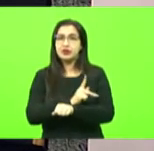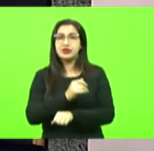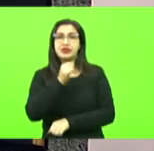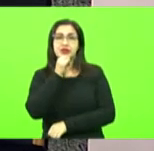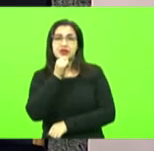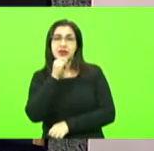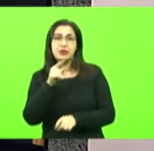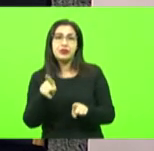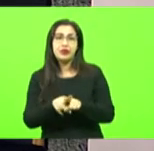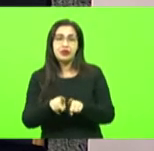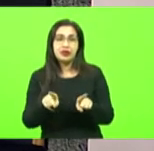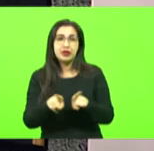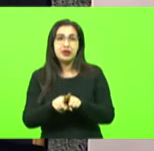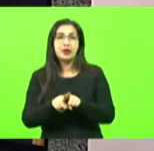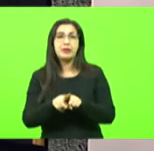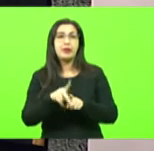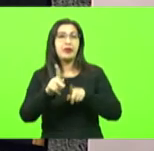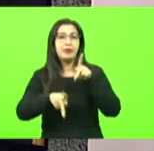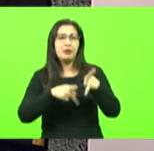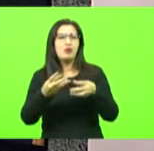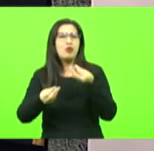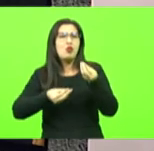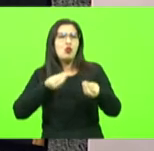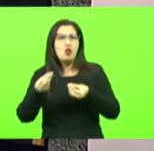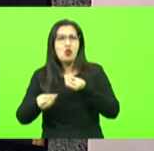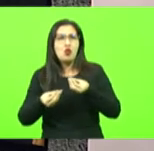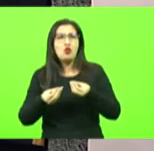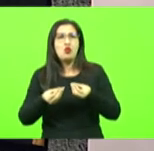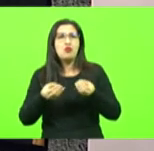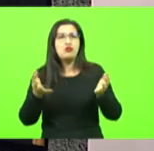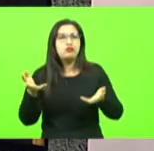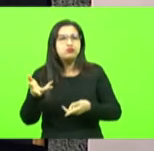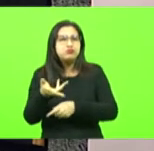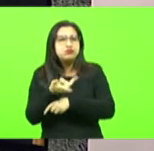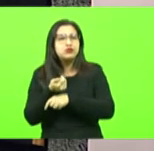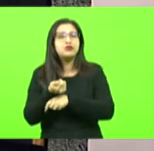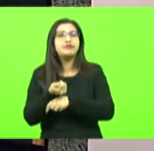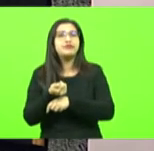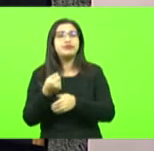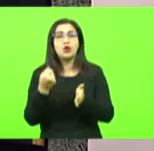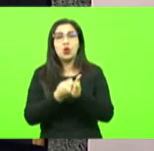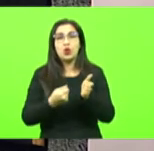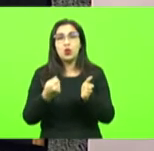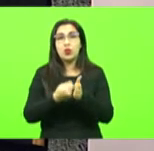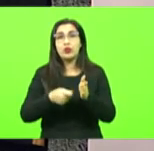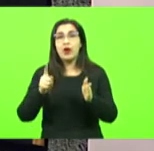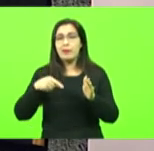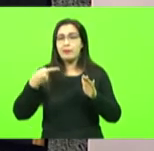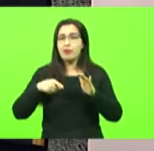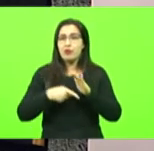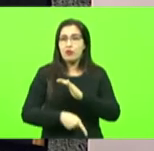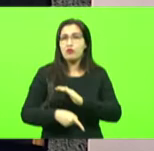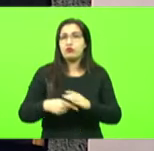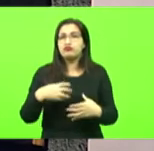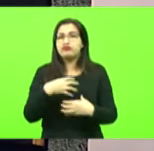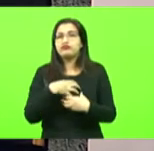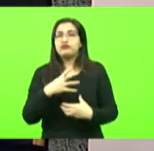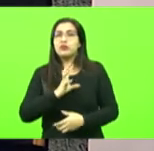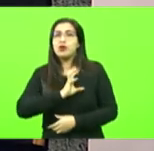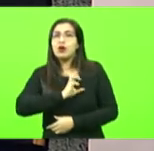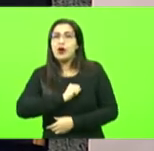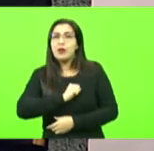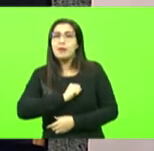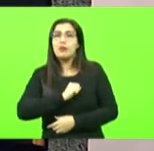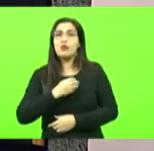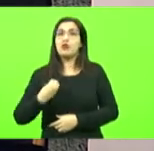os povos a melhor forma de convencimento, e uma luta que se alimenta do profundo sentimento de amor ao povo e amor à